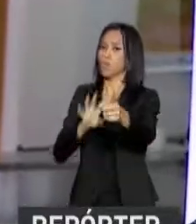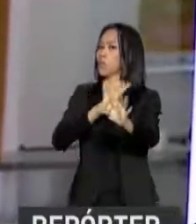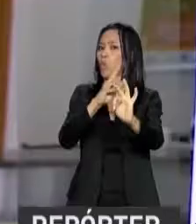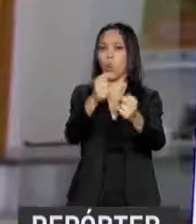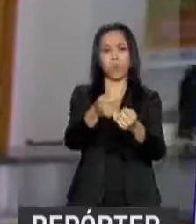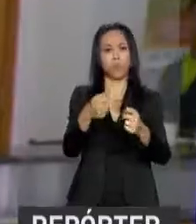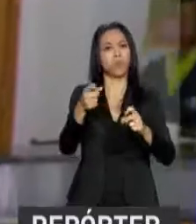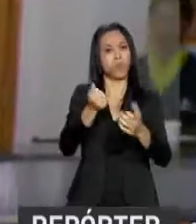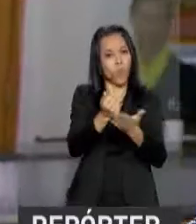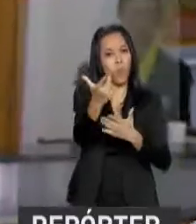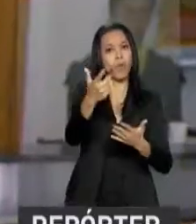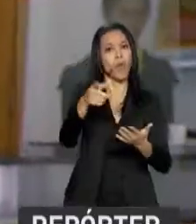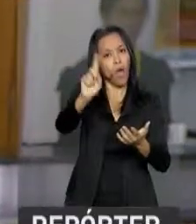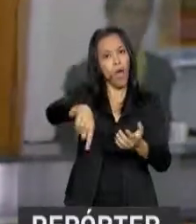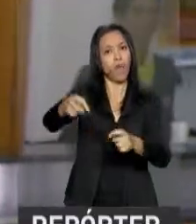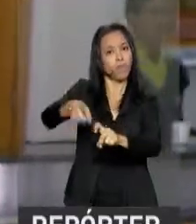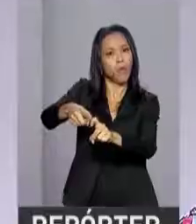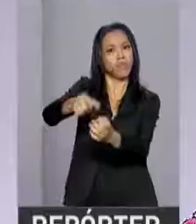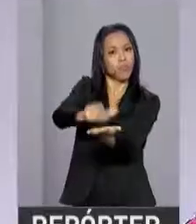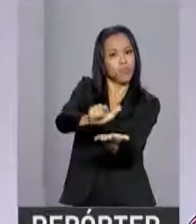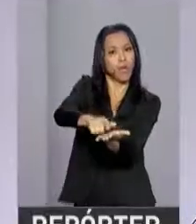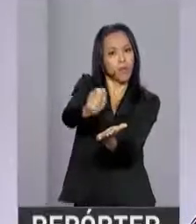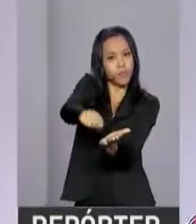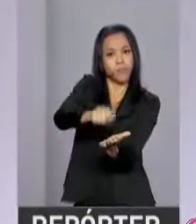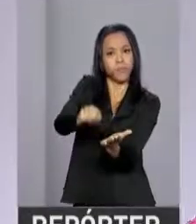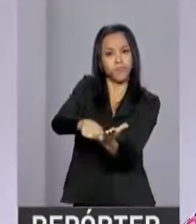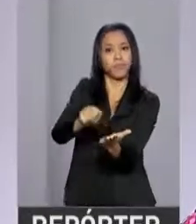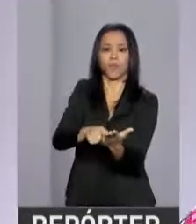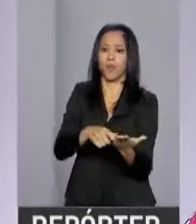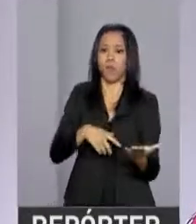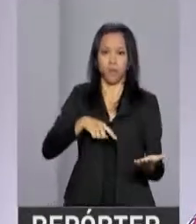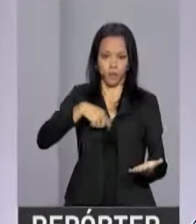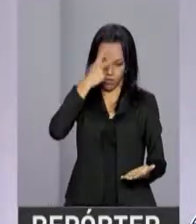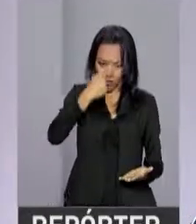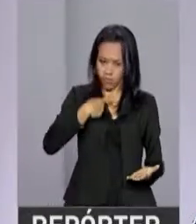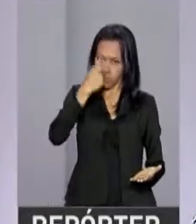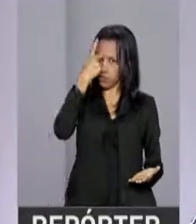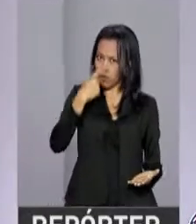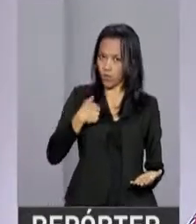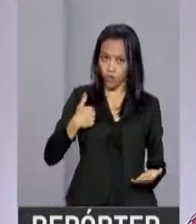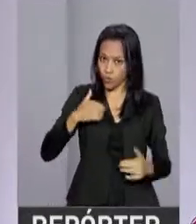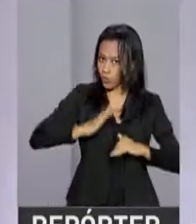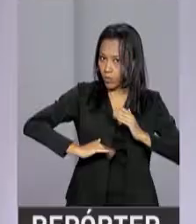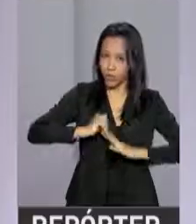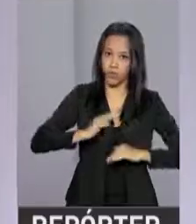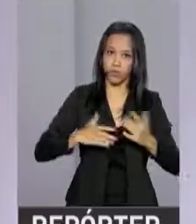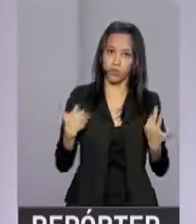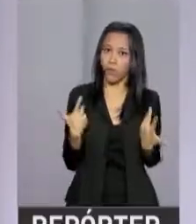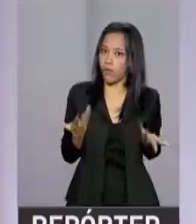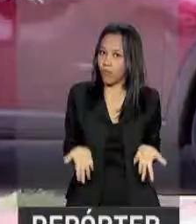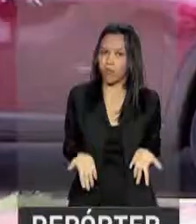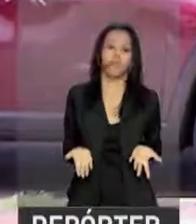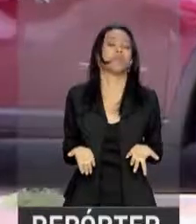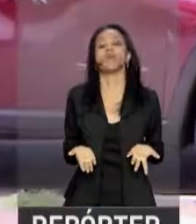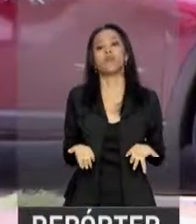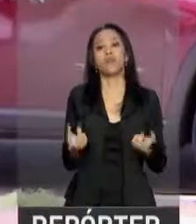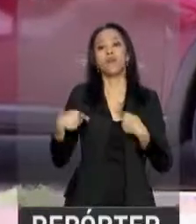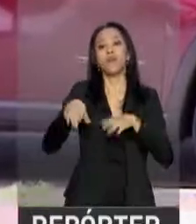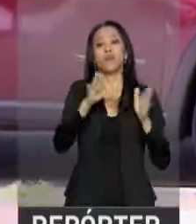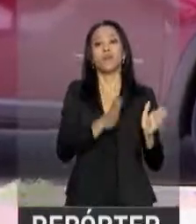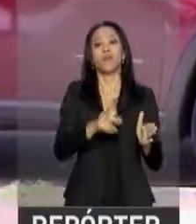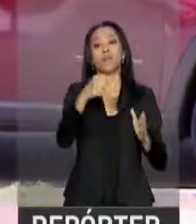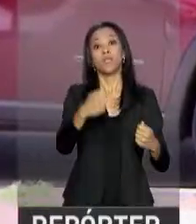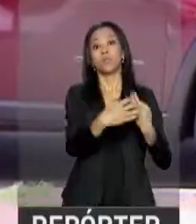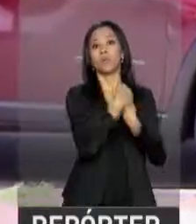comprar é ver através da prescrição médica não sei me medicar não sou o profissional no assunto é uma orientação técnica